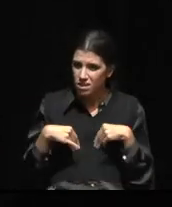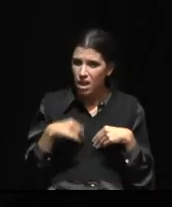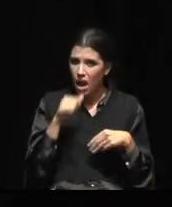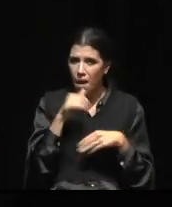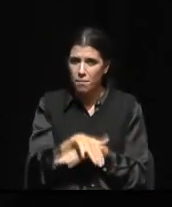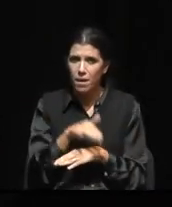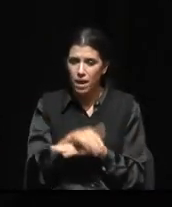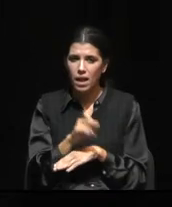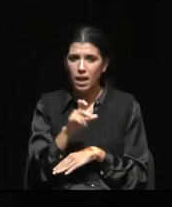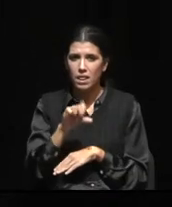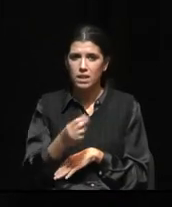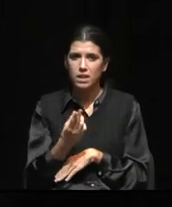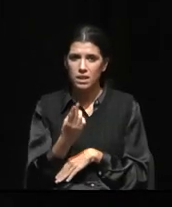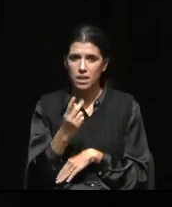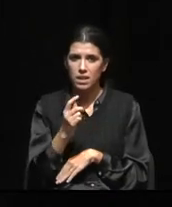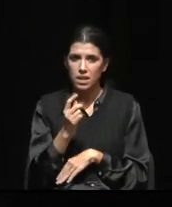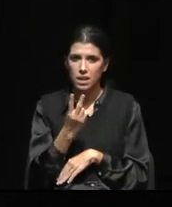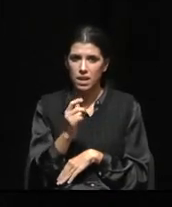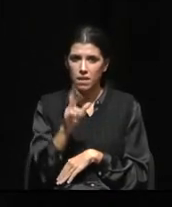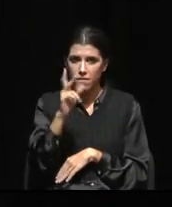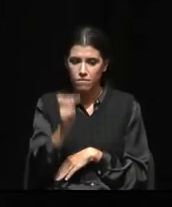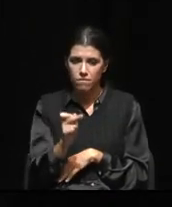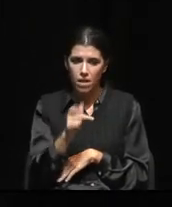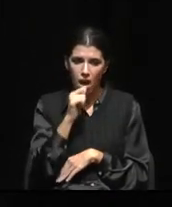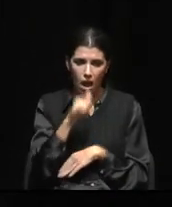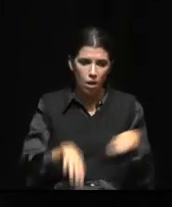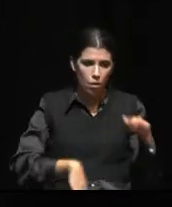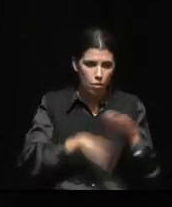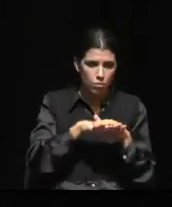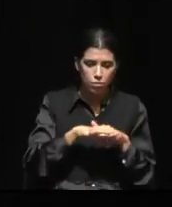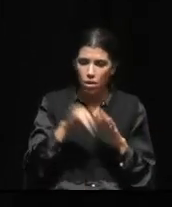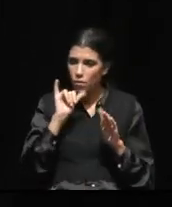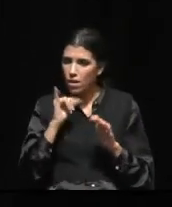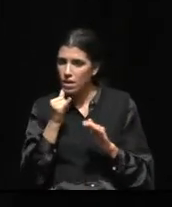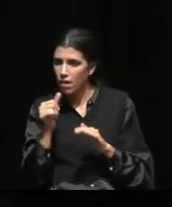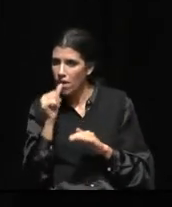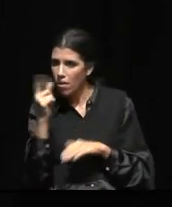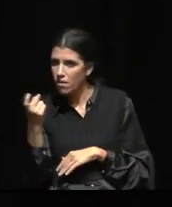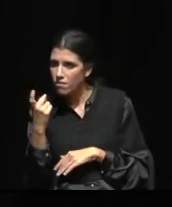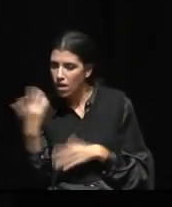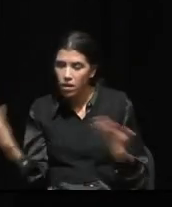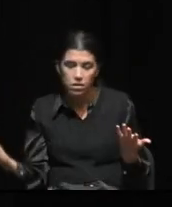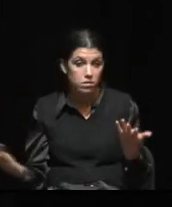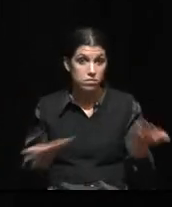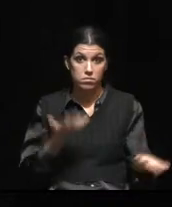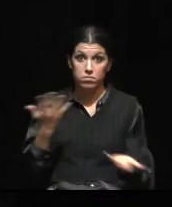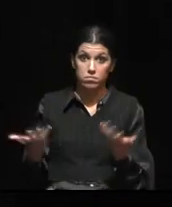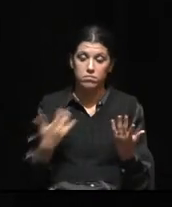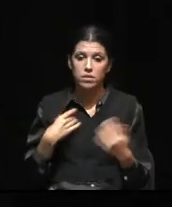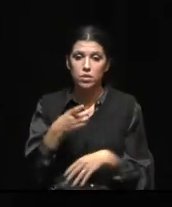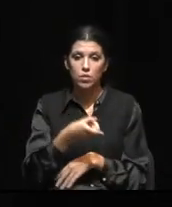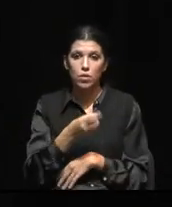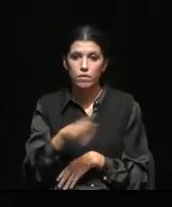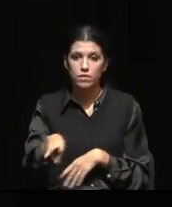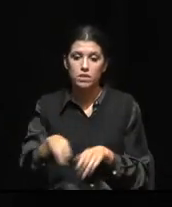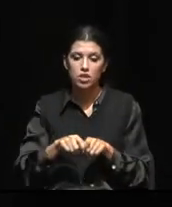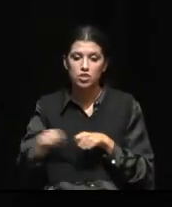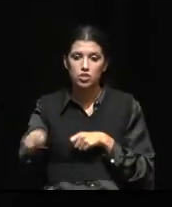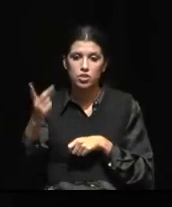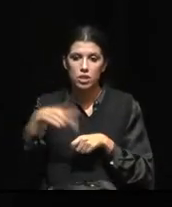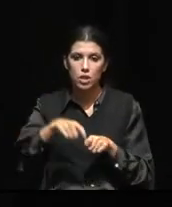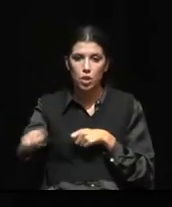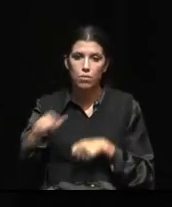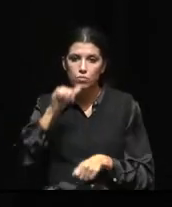barragem do alqueva quase a transbordar falte água no Algarve e se Portugal dispõe de 900 km de costa é